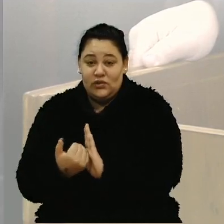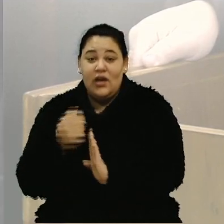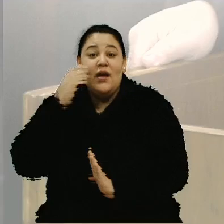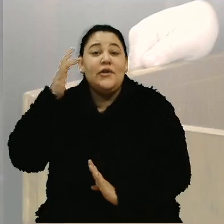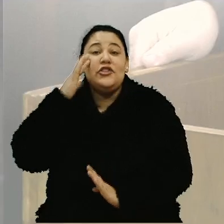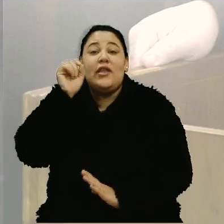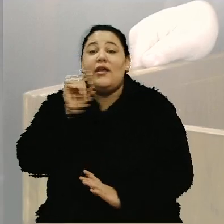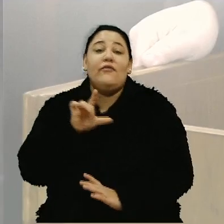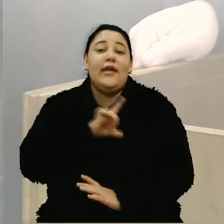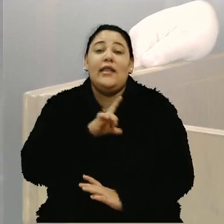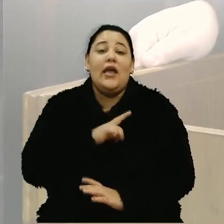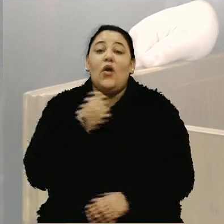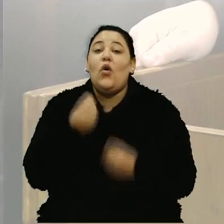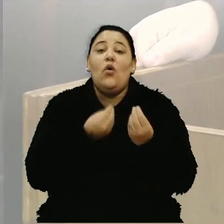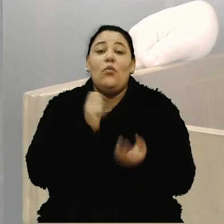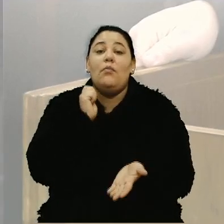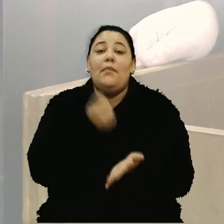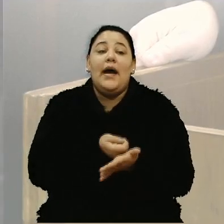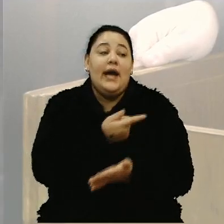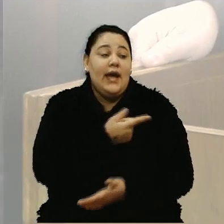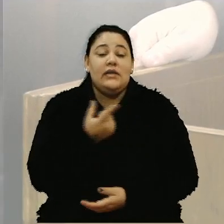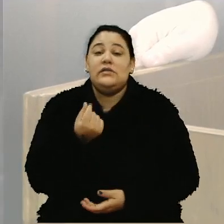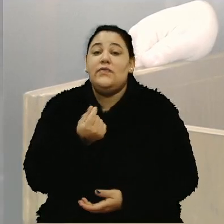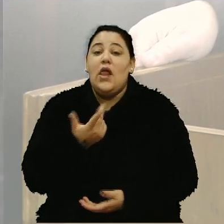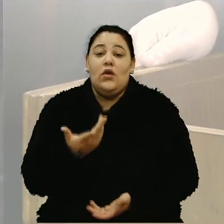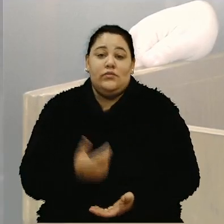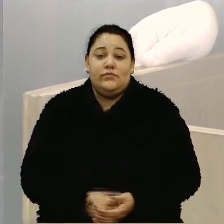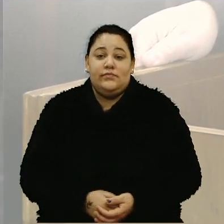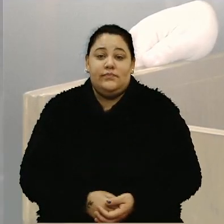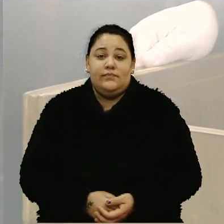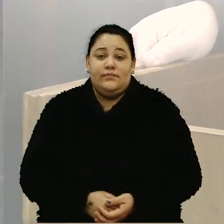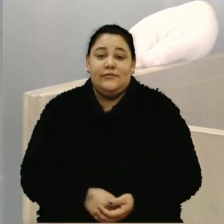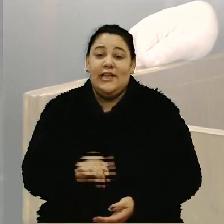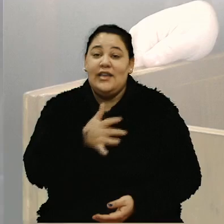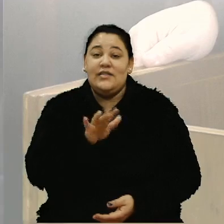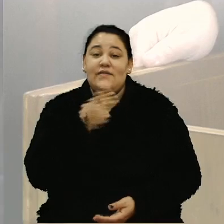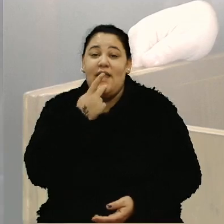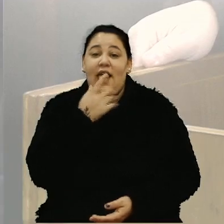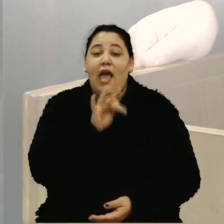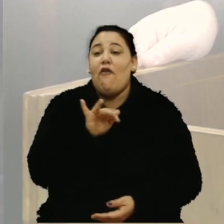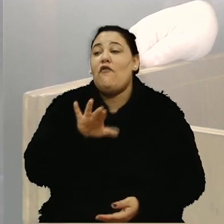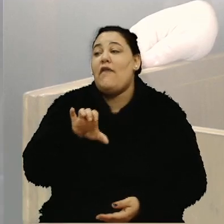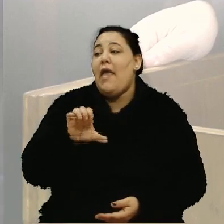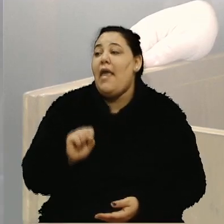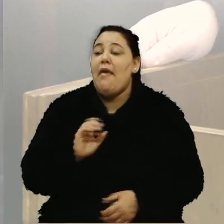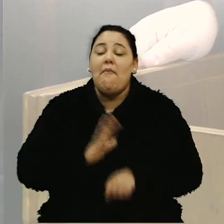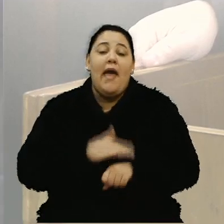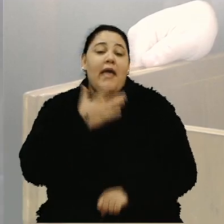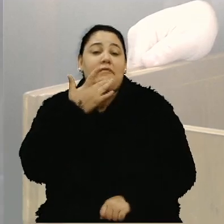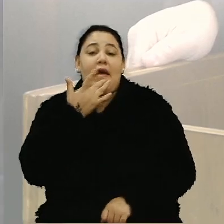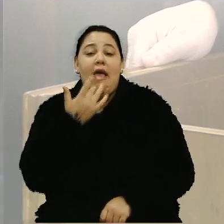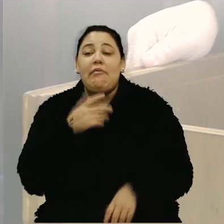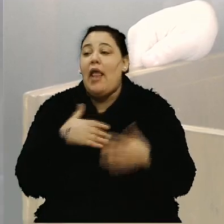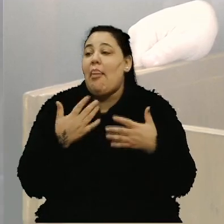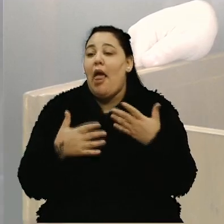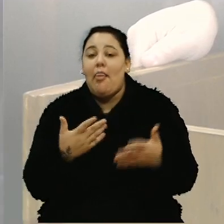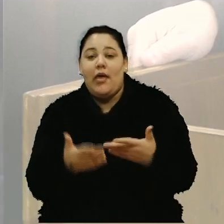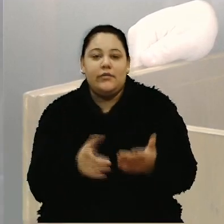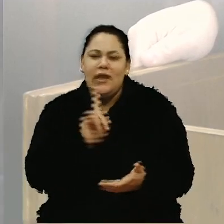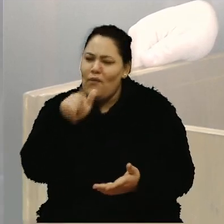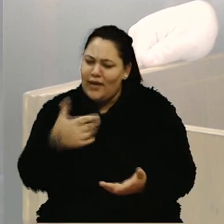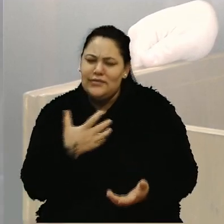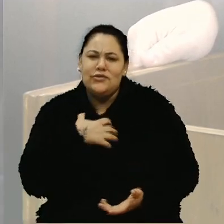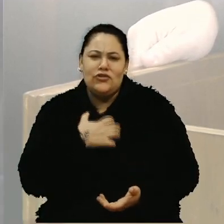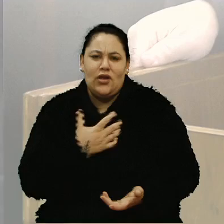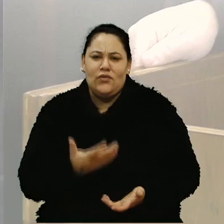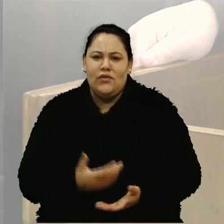ter condições de pagar este valor e às vezes vem, mas o FIES, facilidade e tudo mais. Não é assim que funciona.